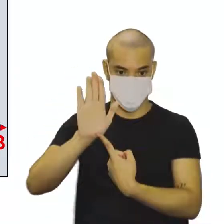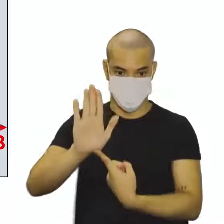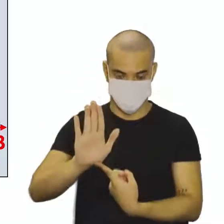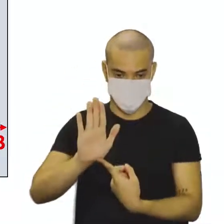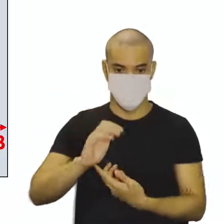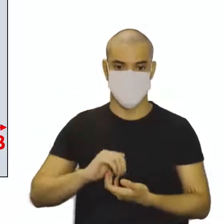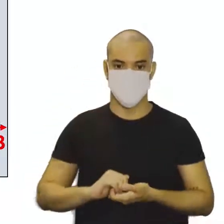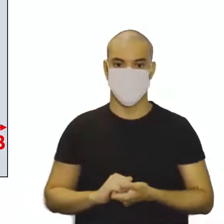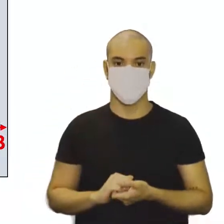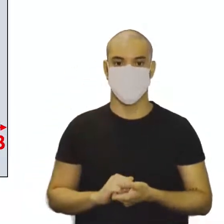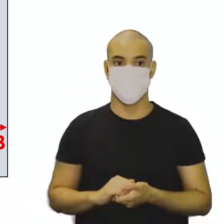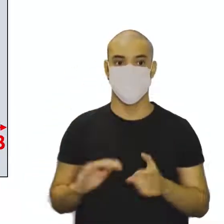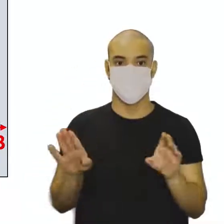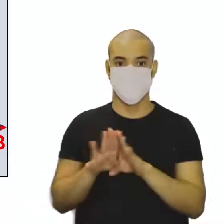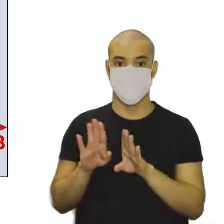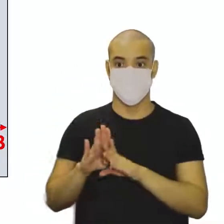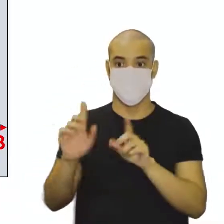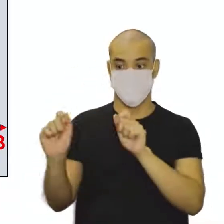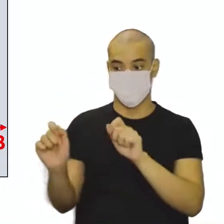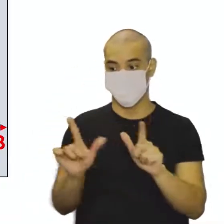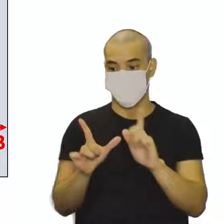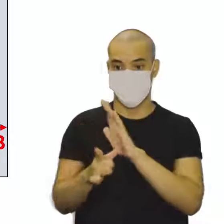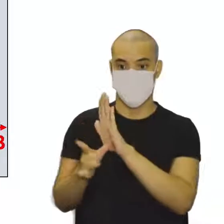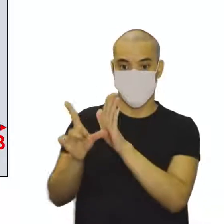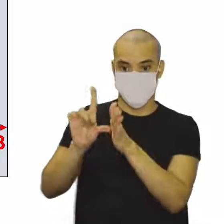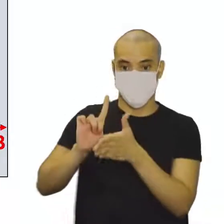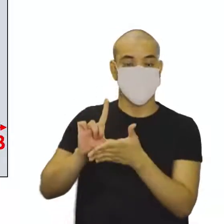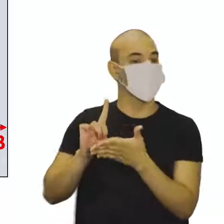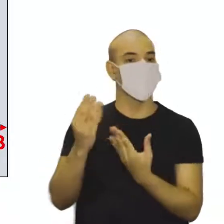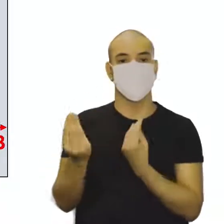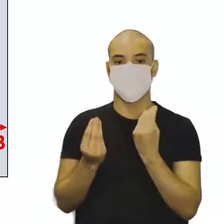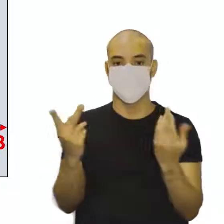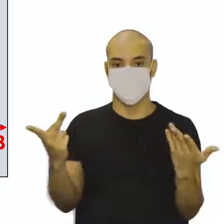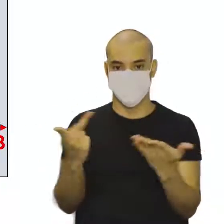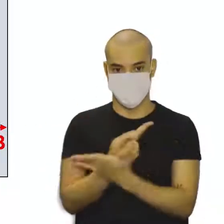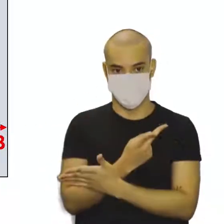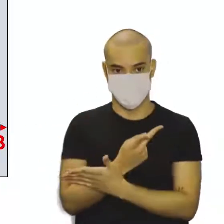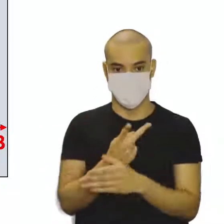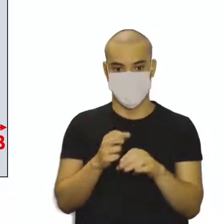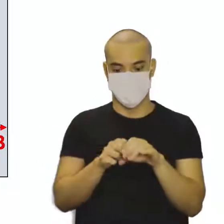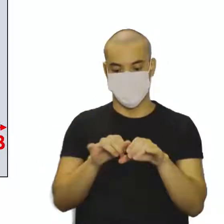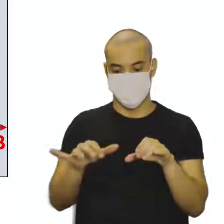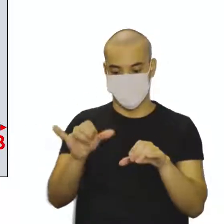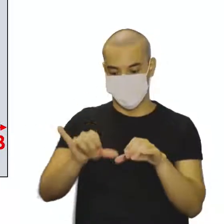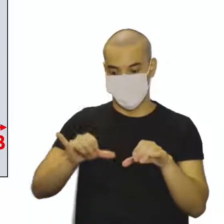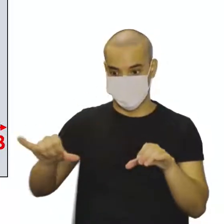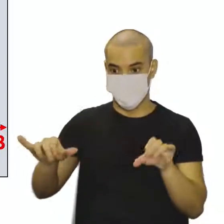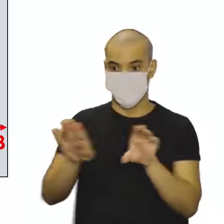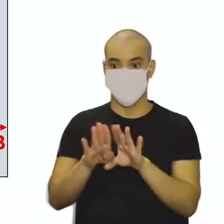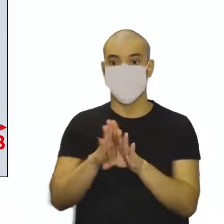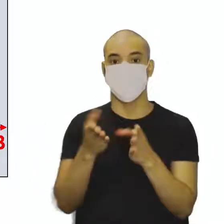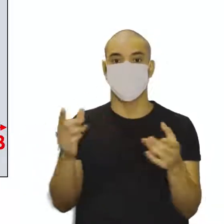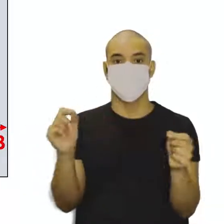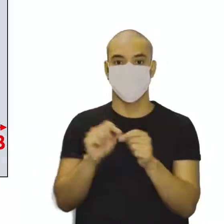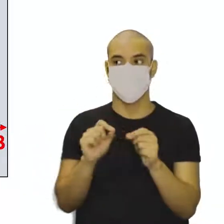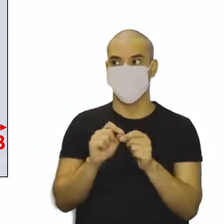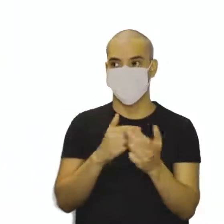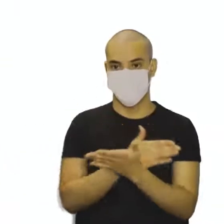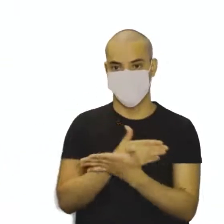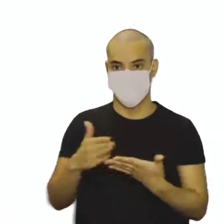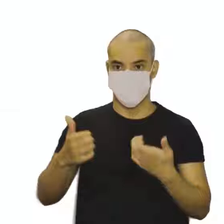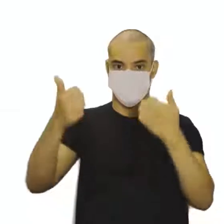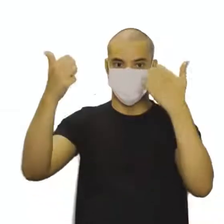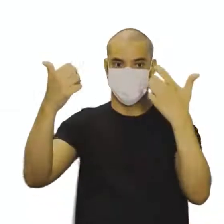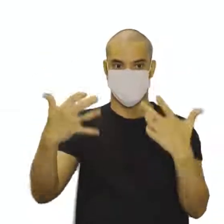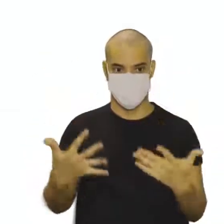ali no slide anterior como é que se dá a questão da corrente induzida, e agora a gente vai começar também a trabalhar e continuar